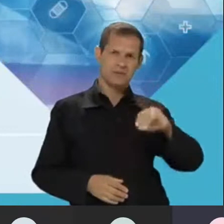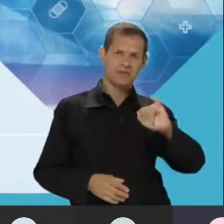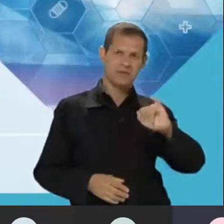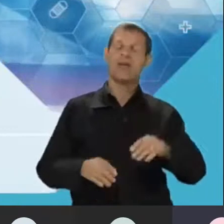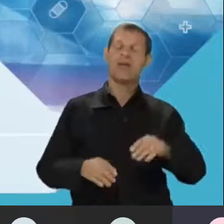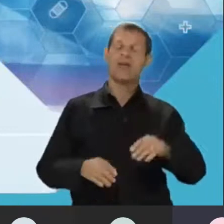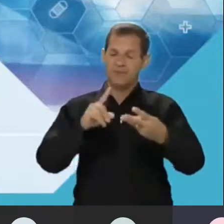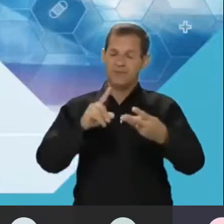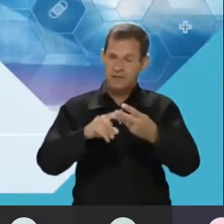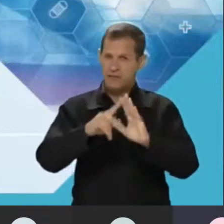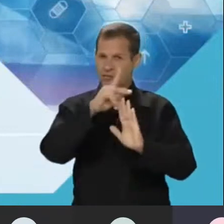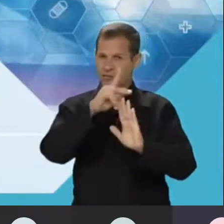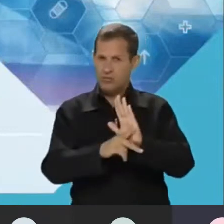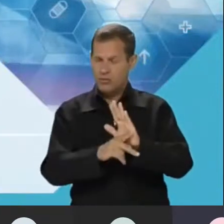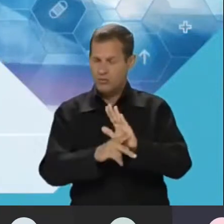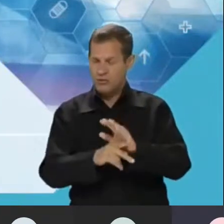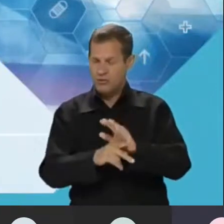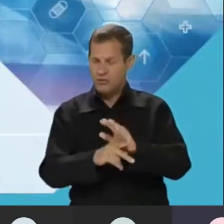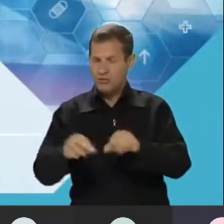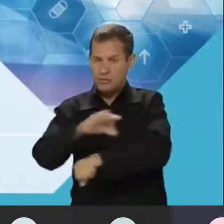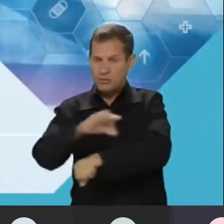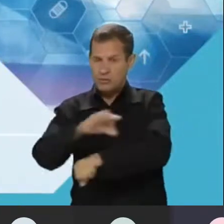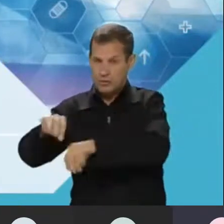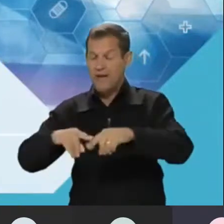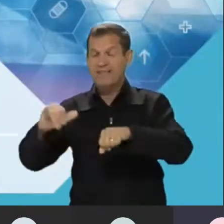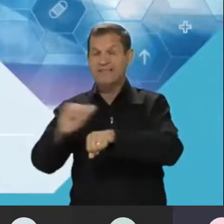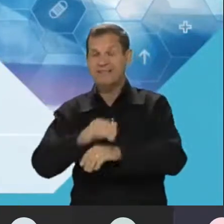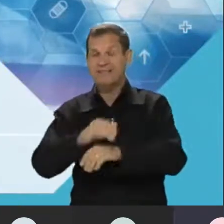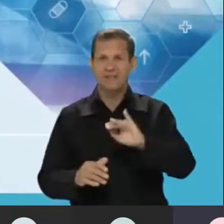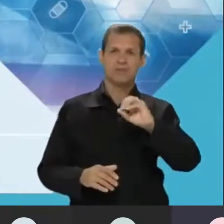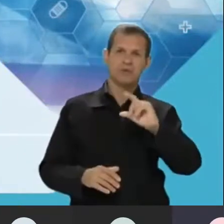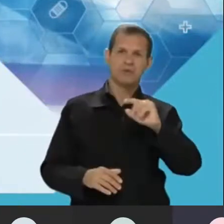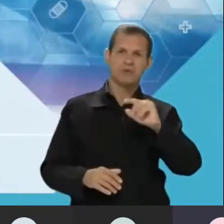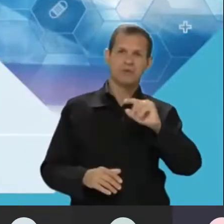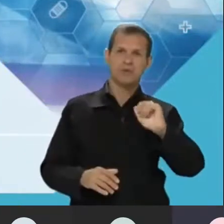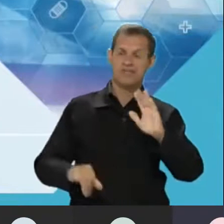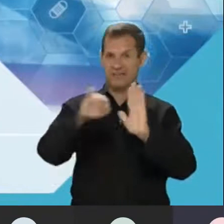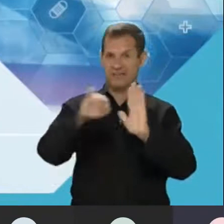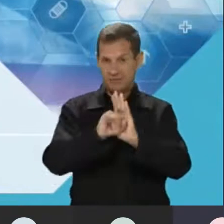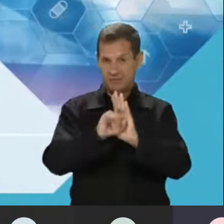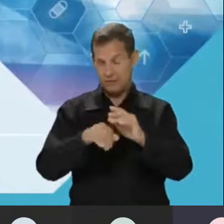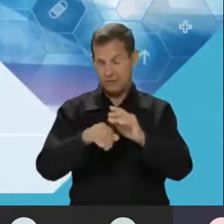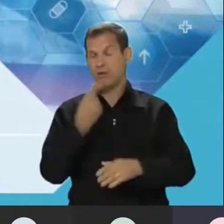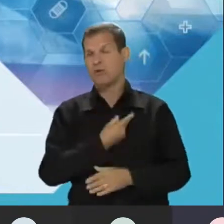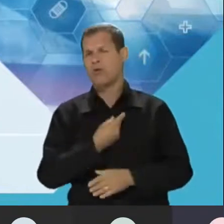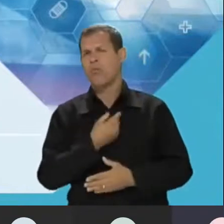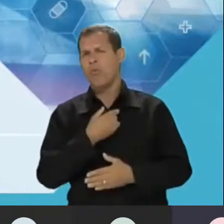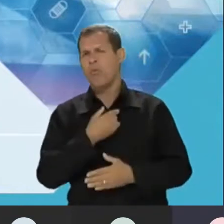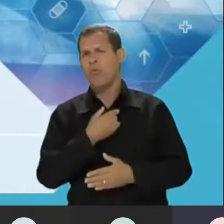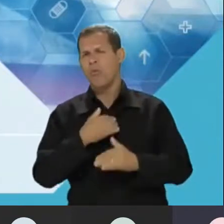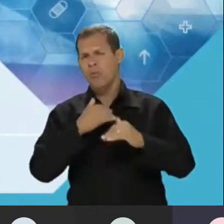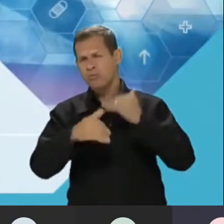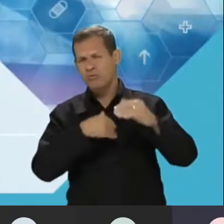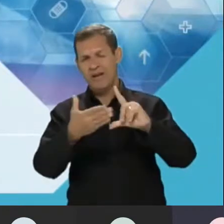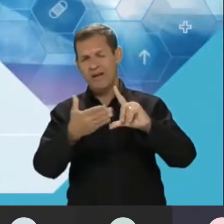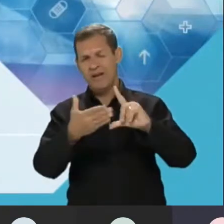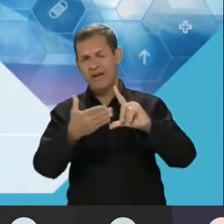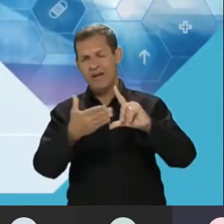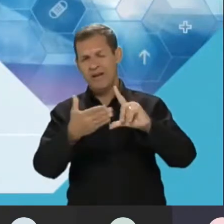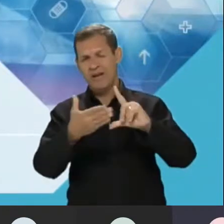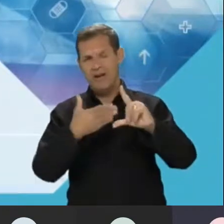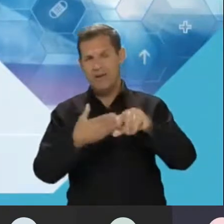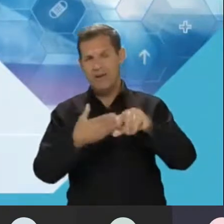então, esboçar soluções arquitetônicas em função das estratégias bioclimáticas determinadas. Então, é isso que nós vamos desenvolver nessa nossa